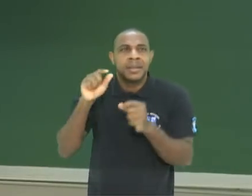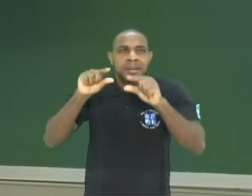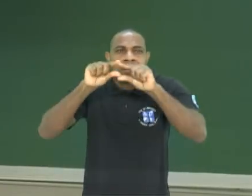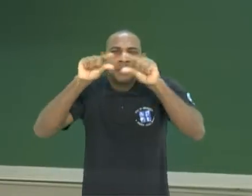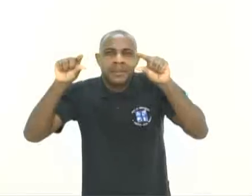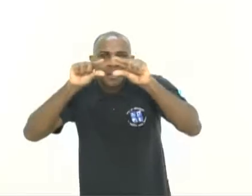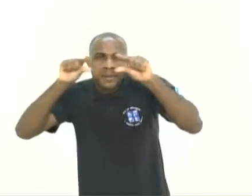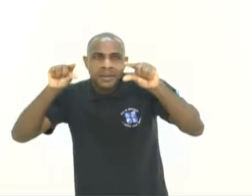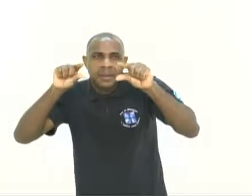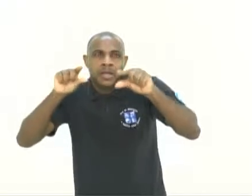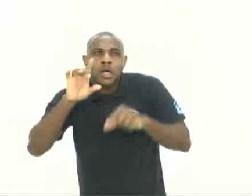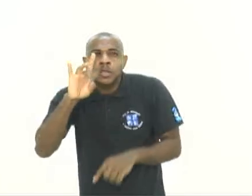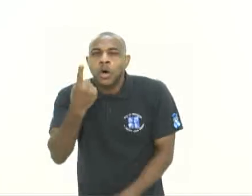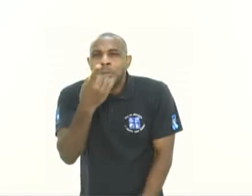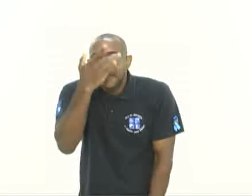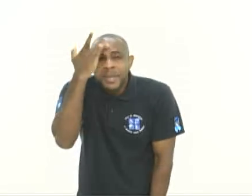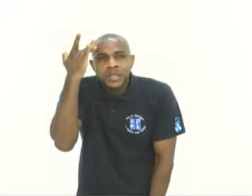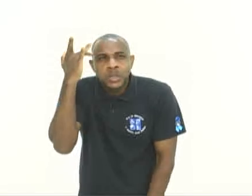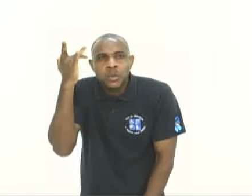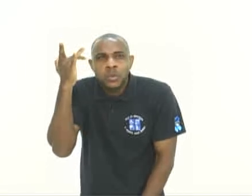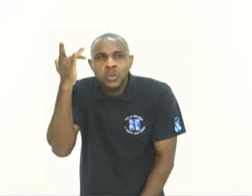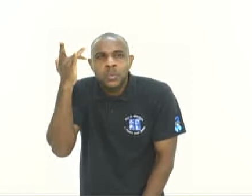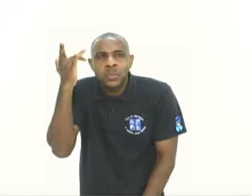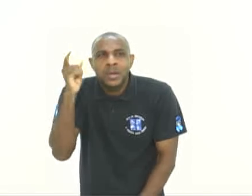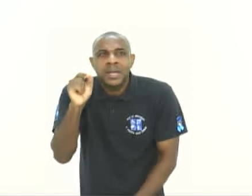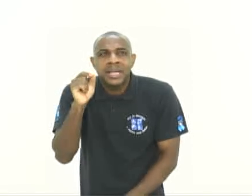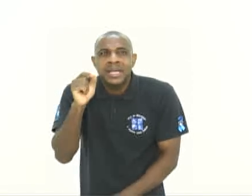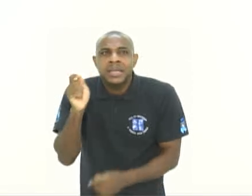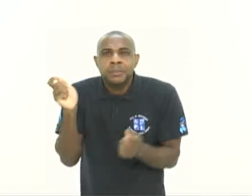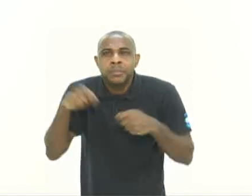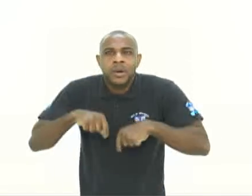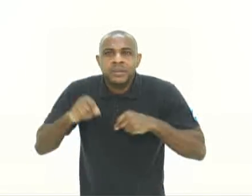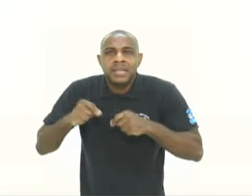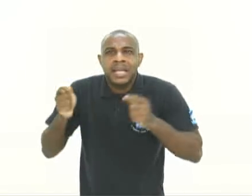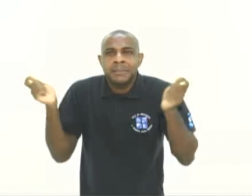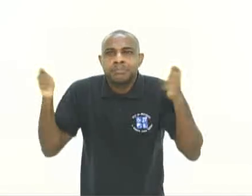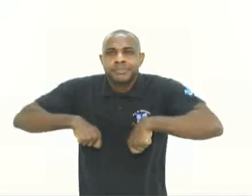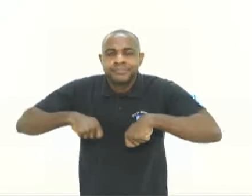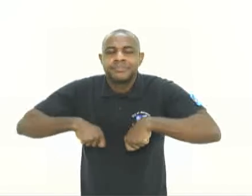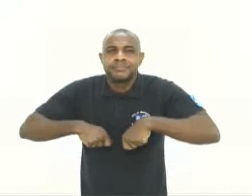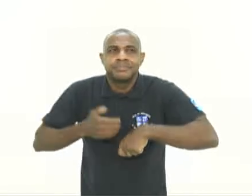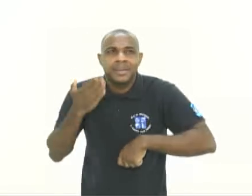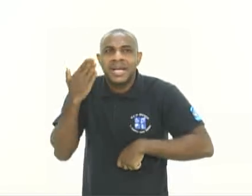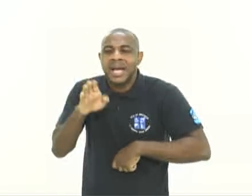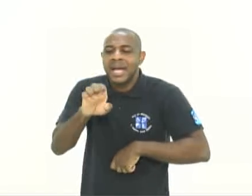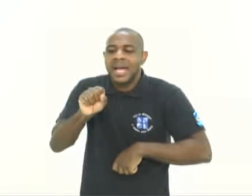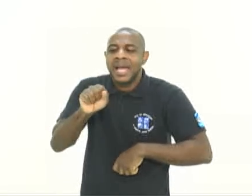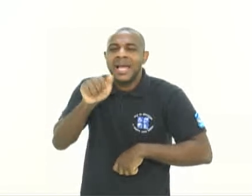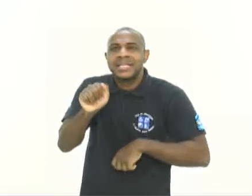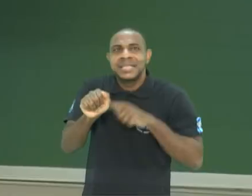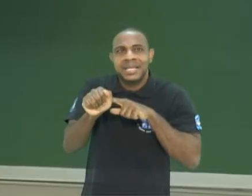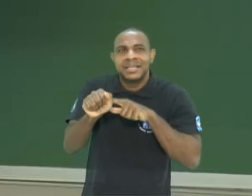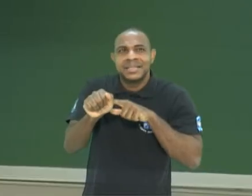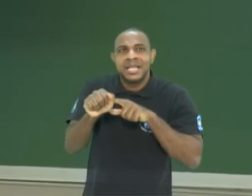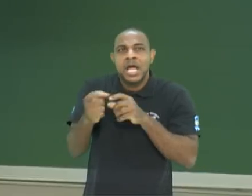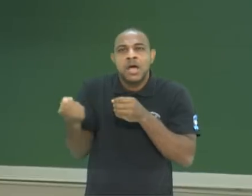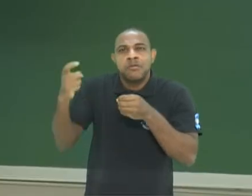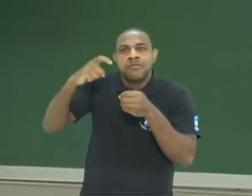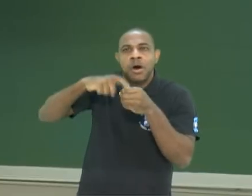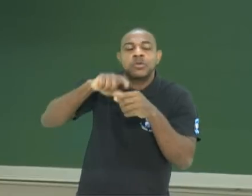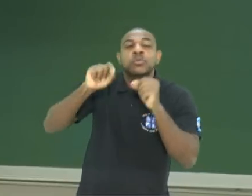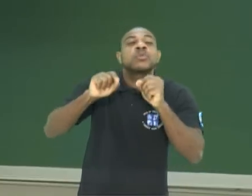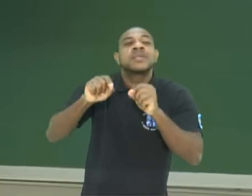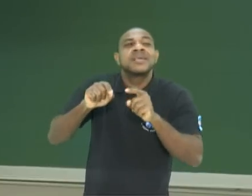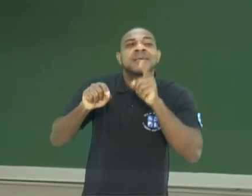aqui. Só uma pessoa que reúna essas competências. Então, o essas, ele está retomando alguma